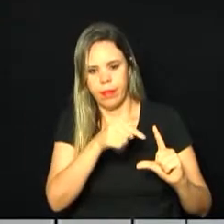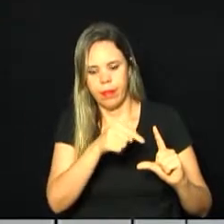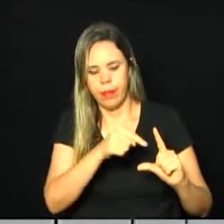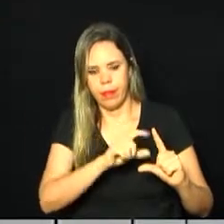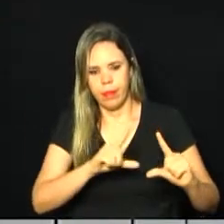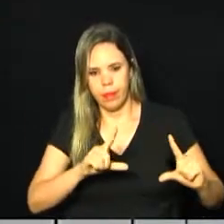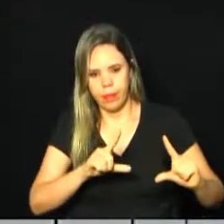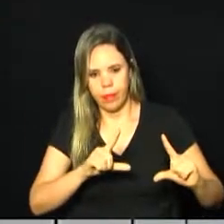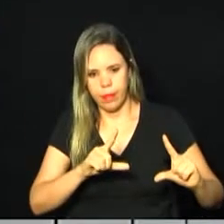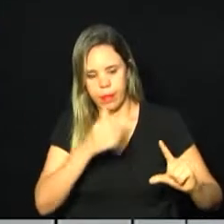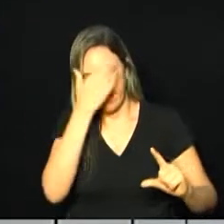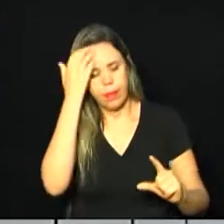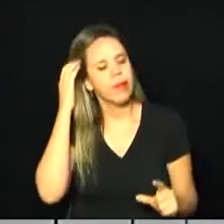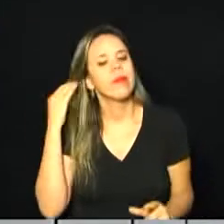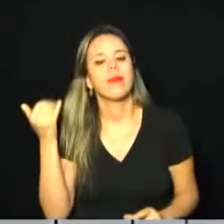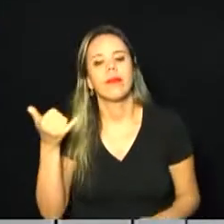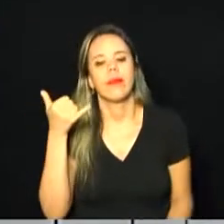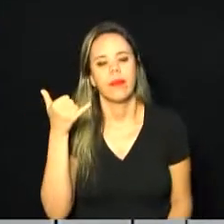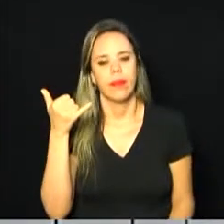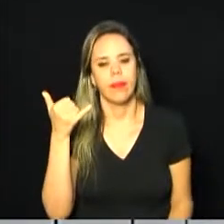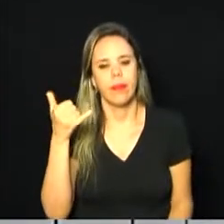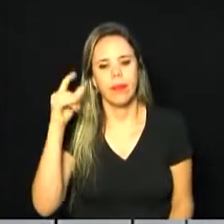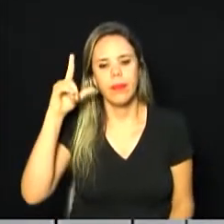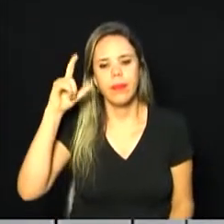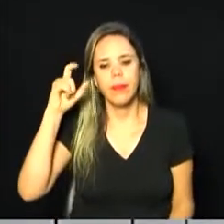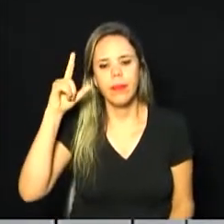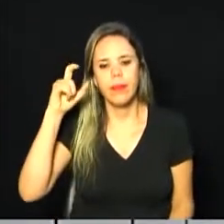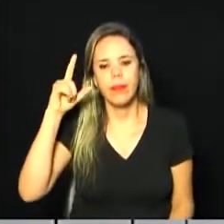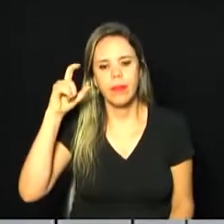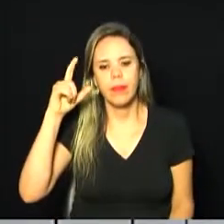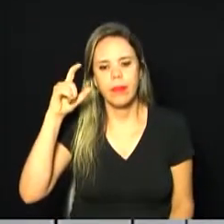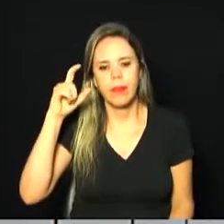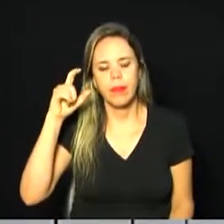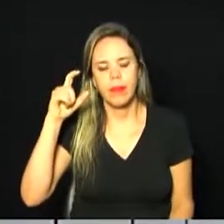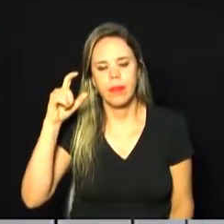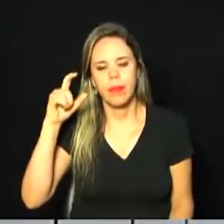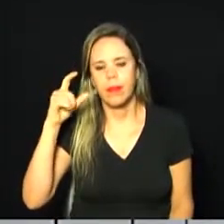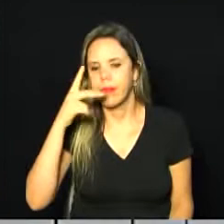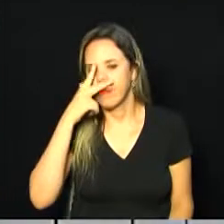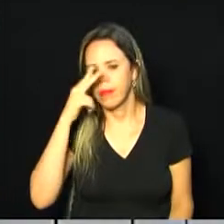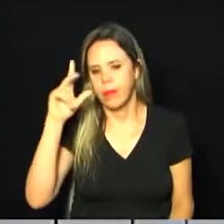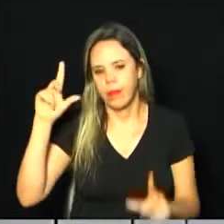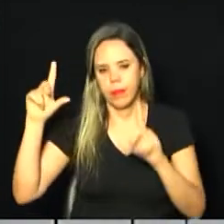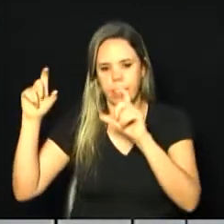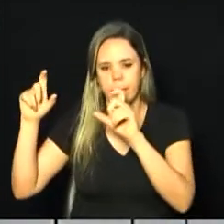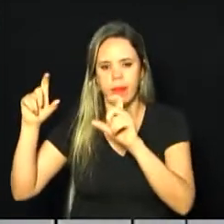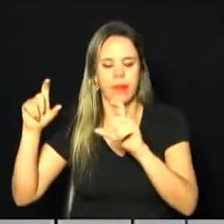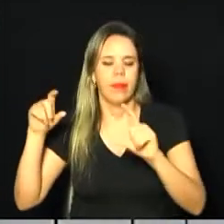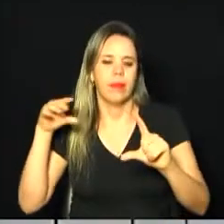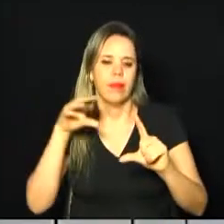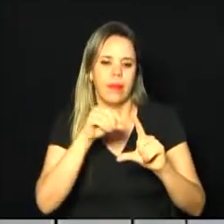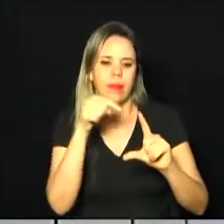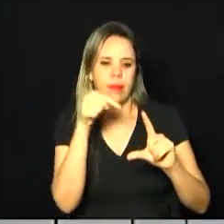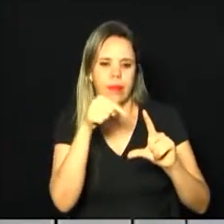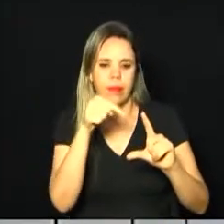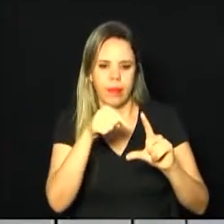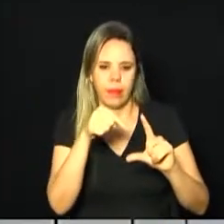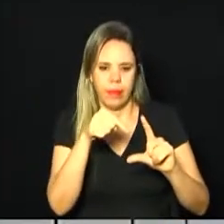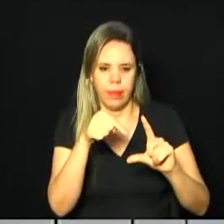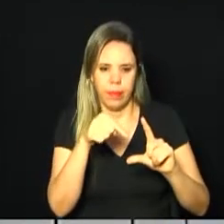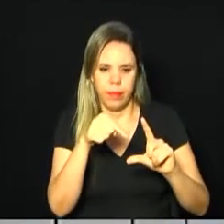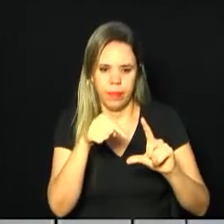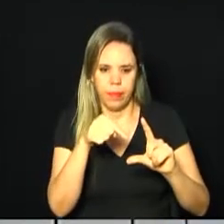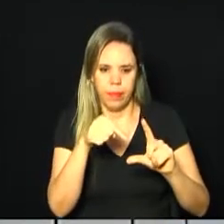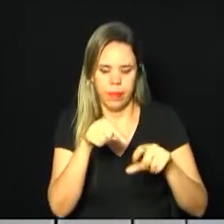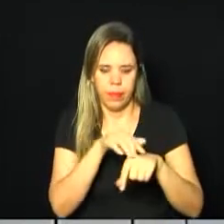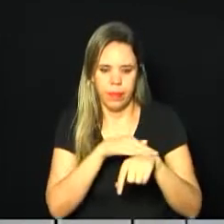tô apontando aqui para ele pega o seu celular abre a câmera como se você fosse tirar uma foto que você é a carne pode